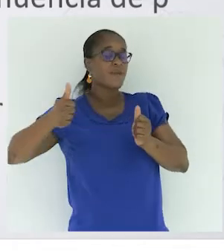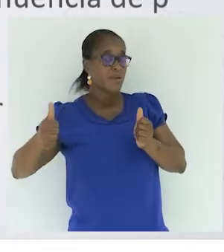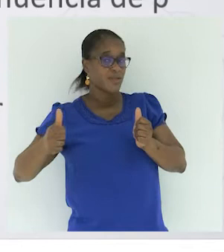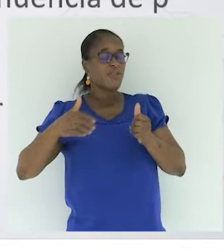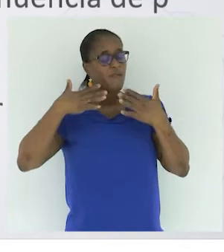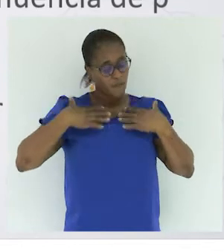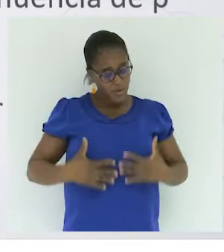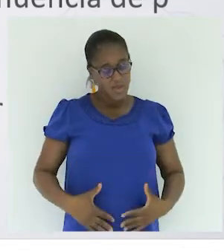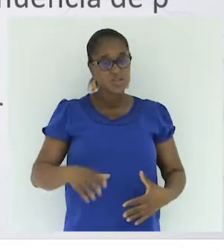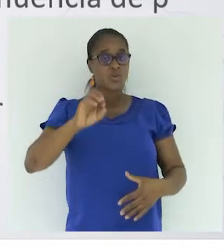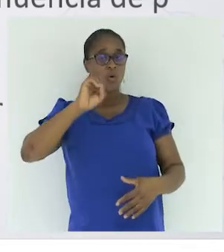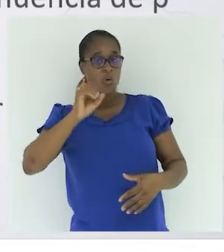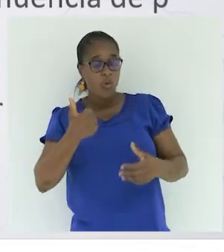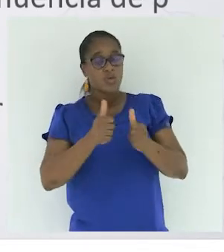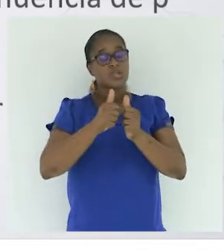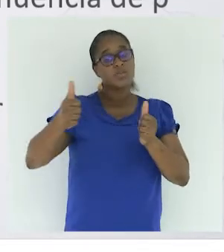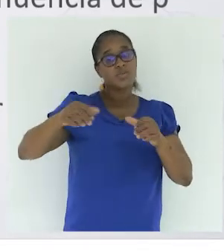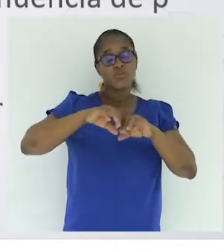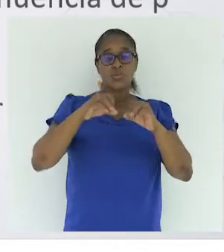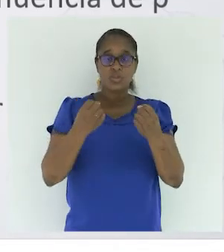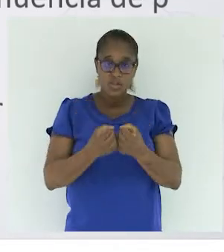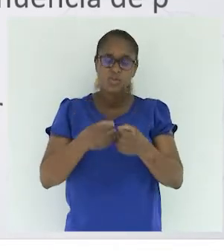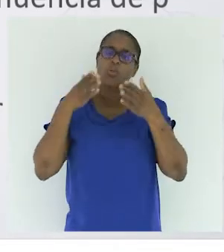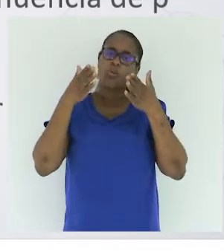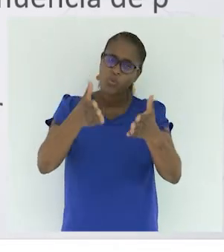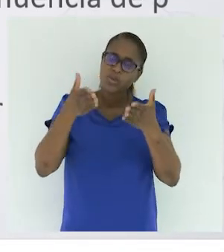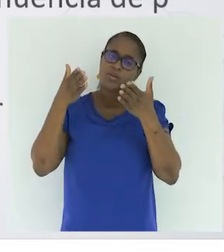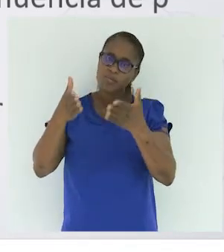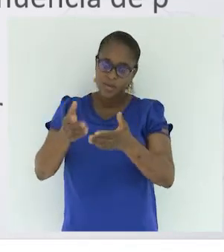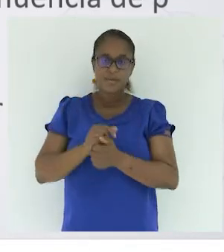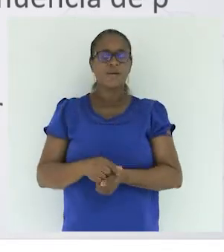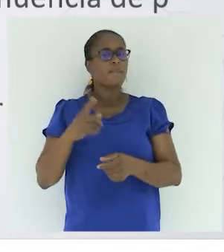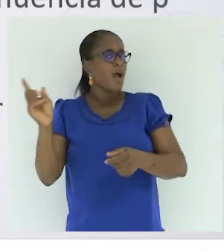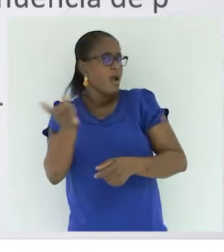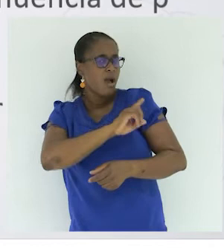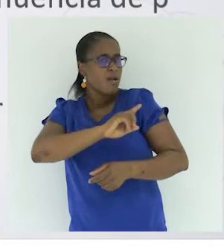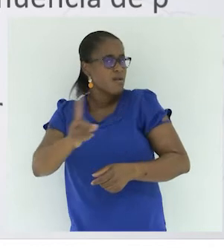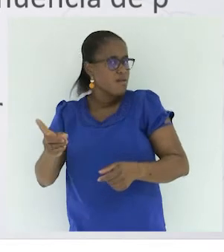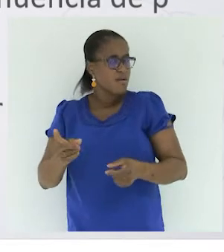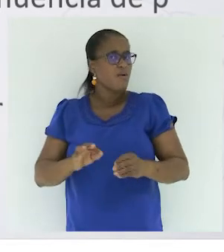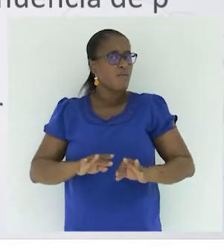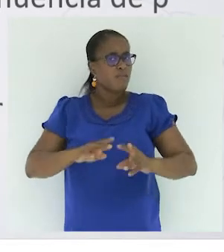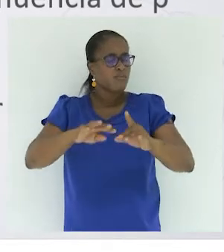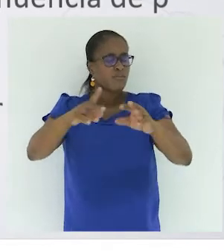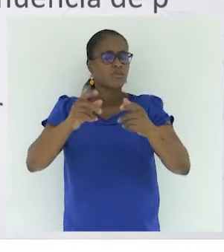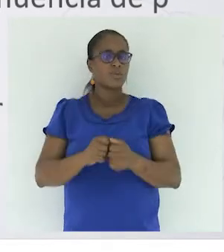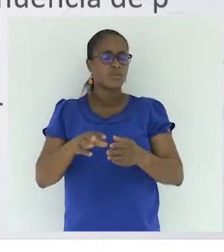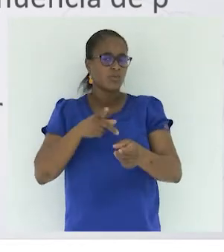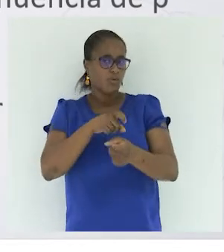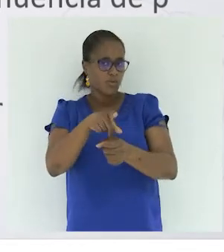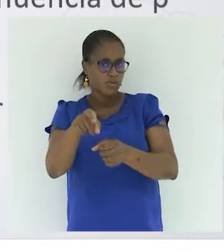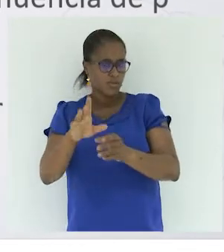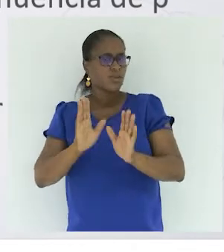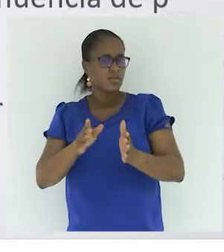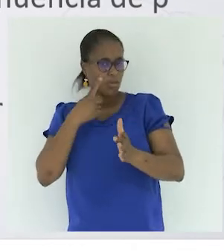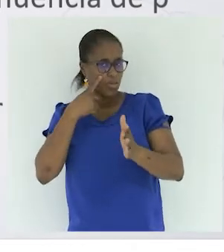distanciamento físico ou distanciamento social, contribuem para a não propagação do coronavírus.